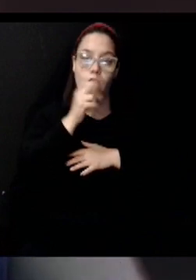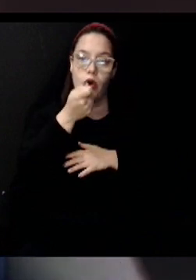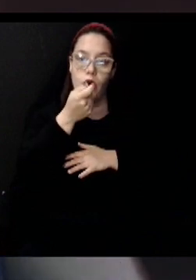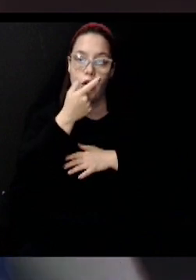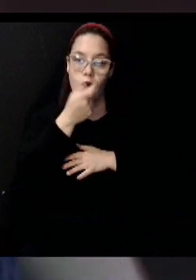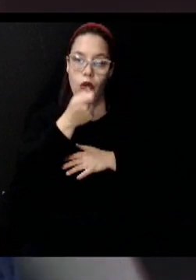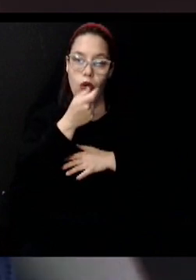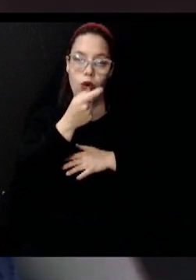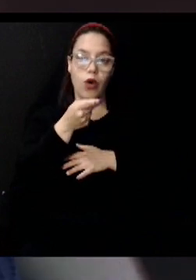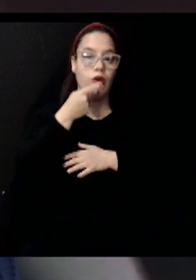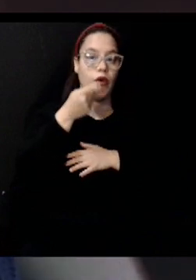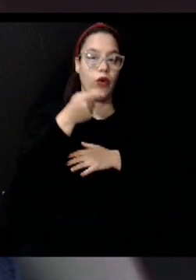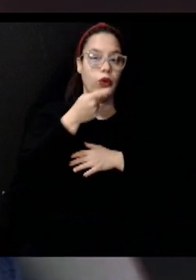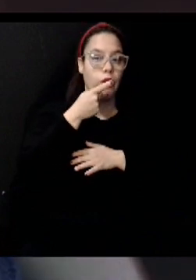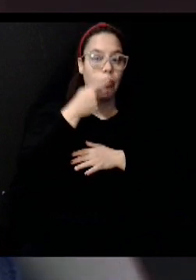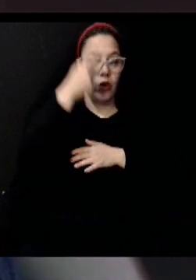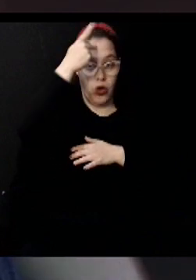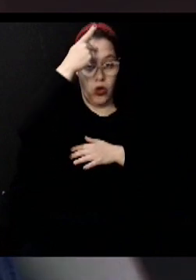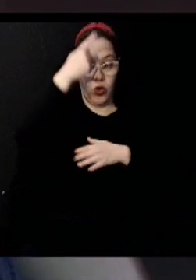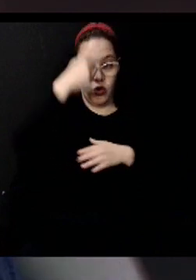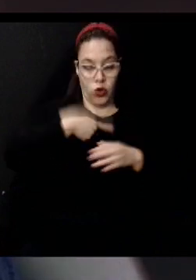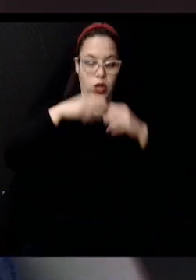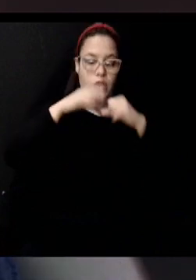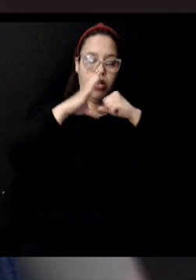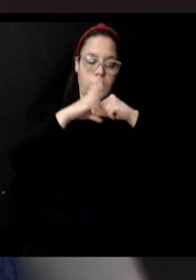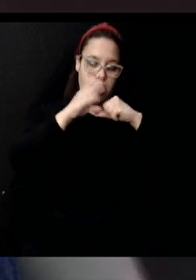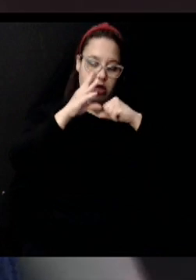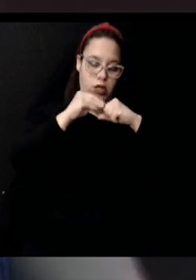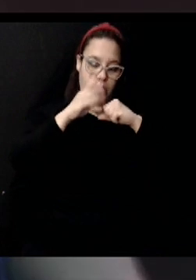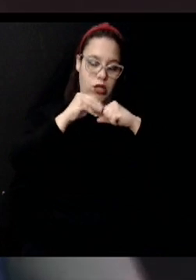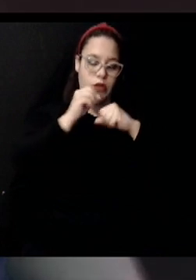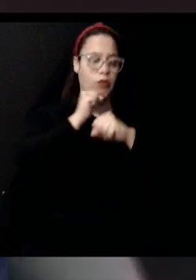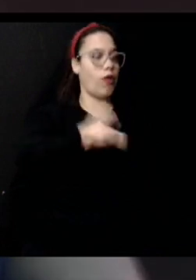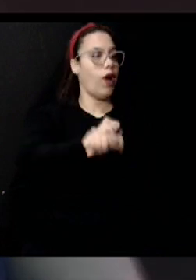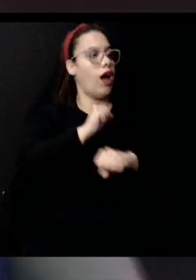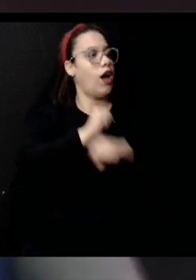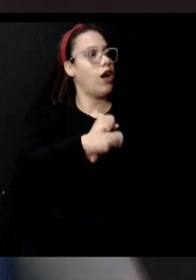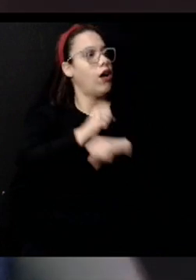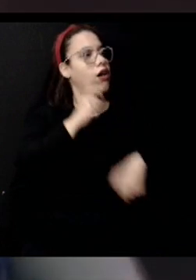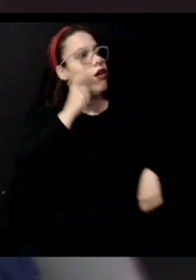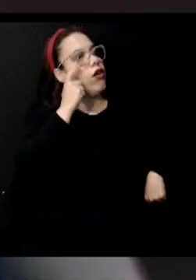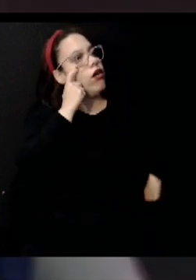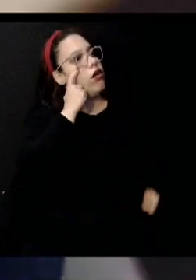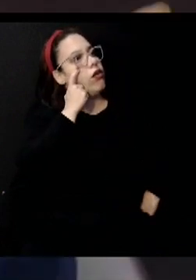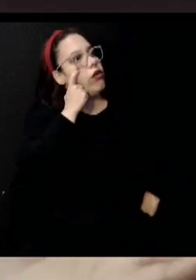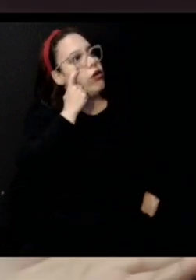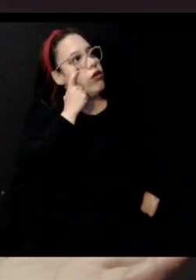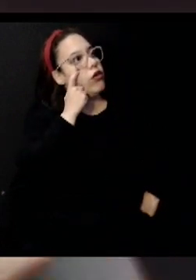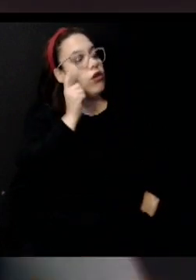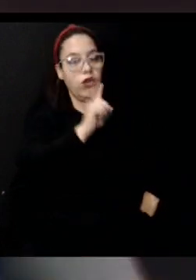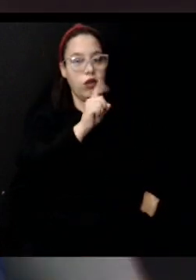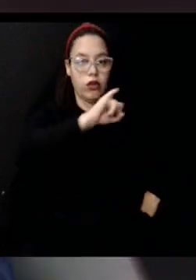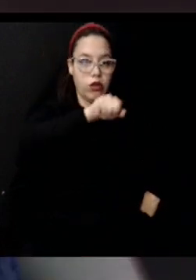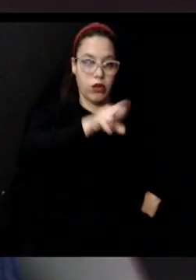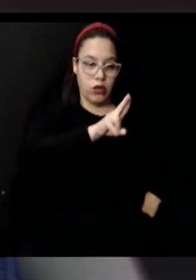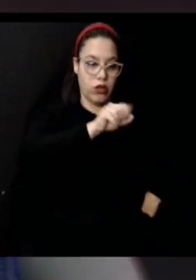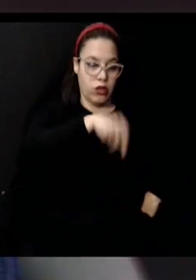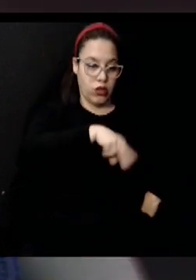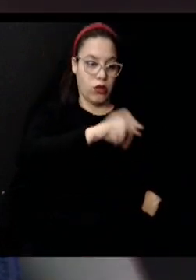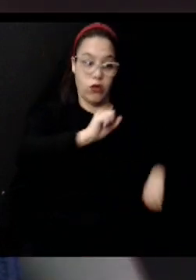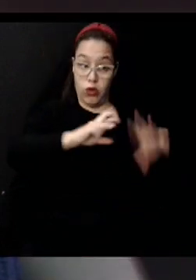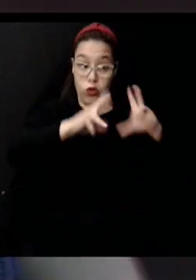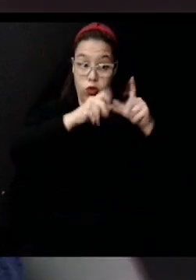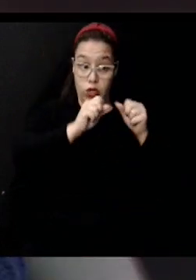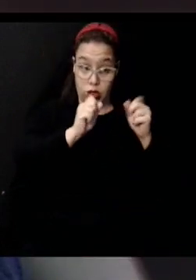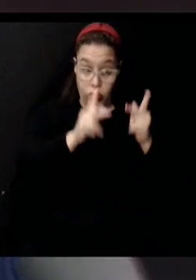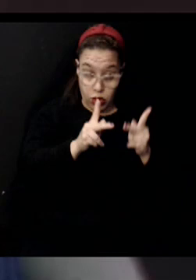aqui, do autoconhecimento, de você Uhum. parar um pouco, né, não você, Juliana, tá, você no geral, tá, gente?